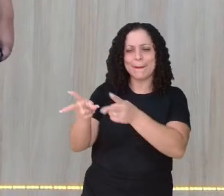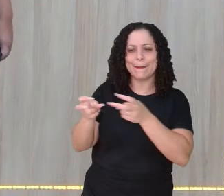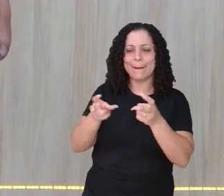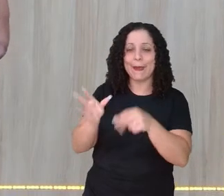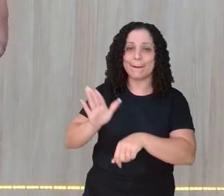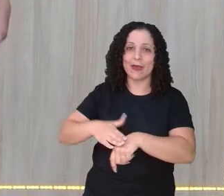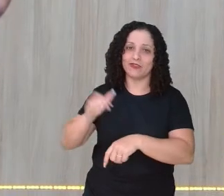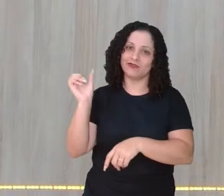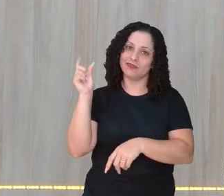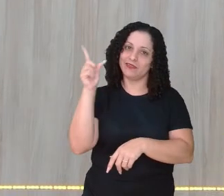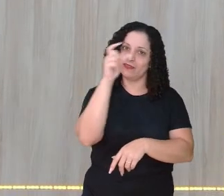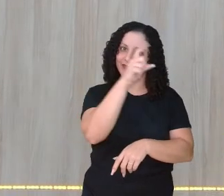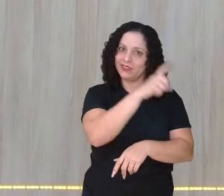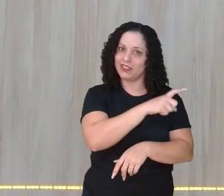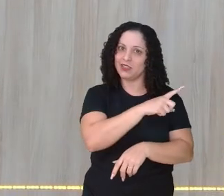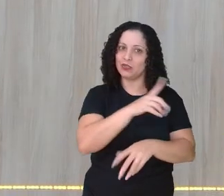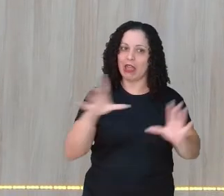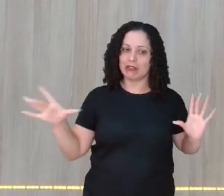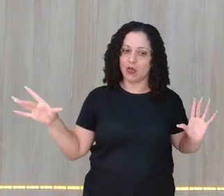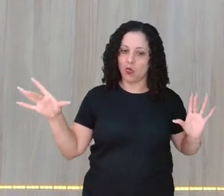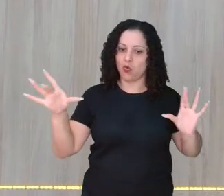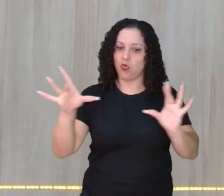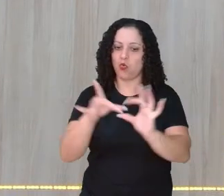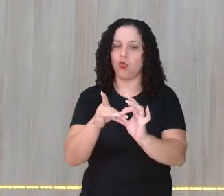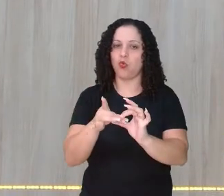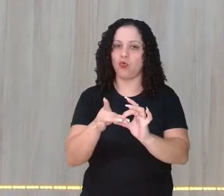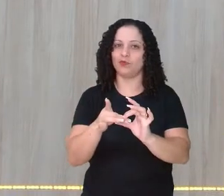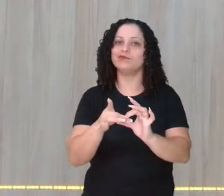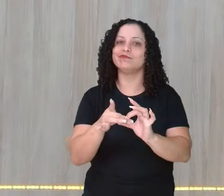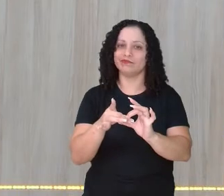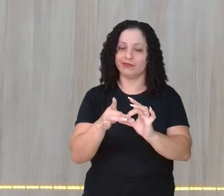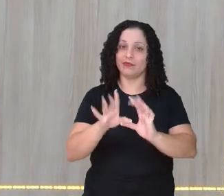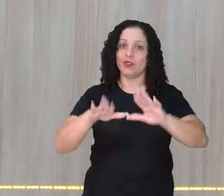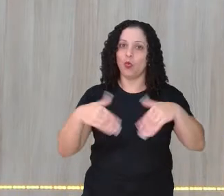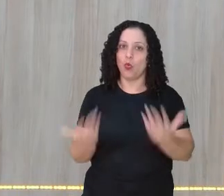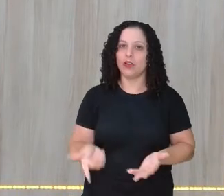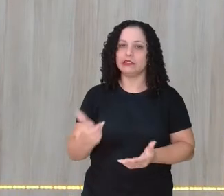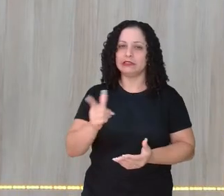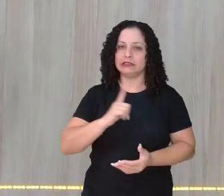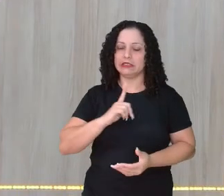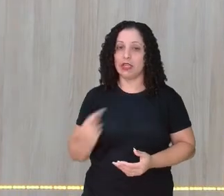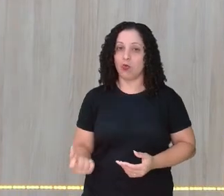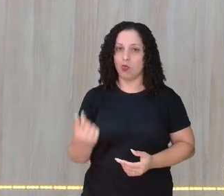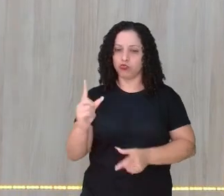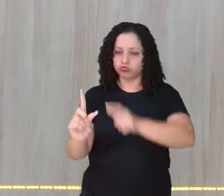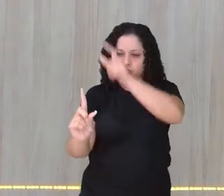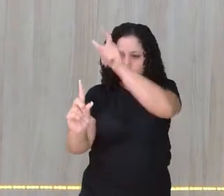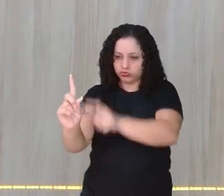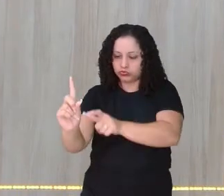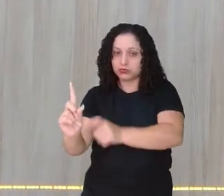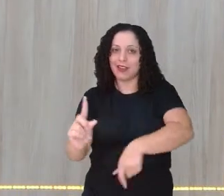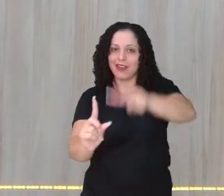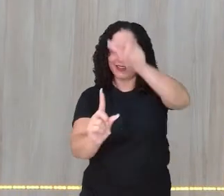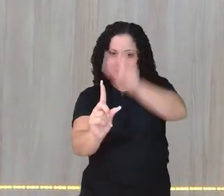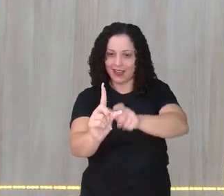mais difícil fazer essa conexão entre os elementos. Então, quando a gente começa a colocar diversos